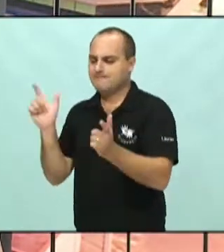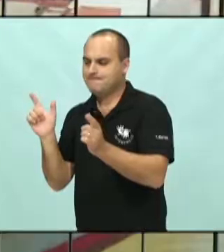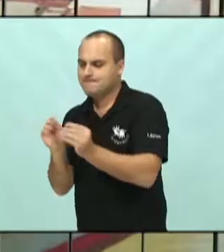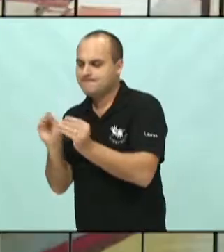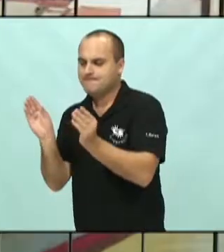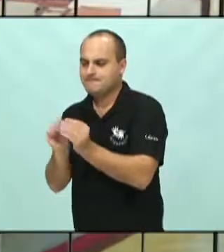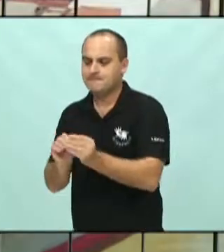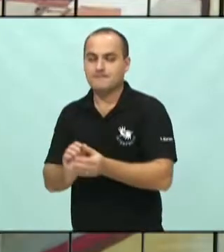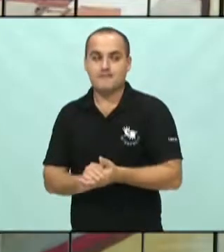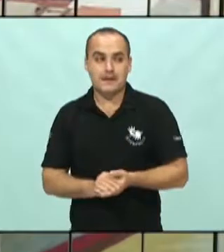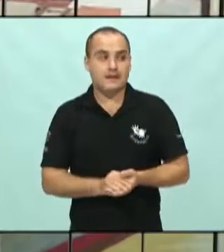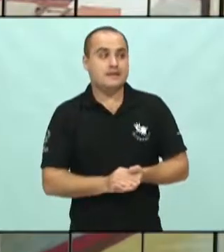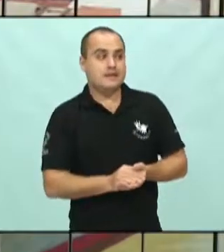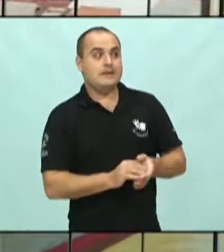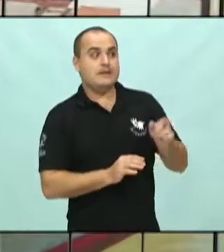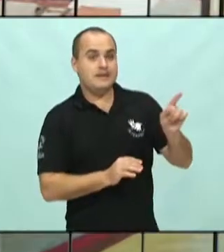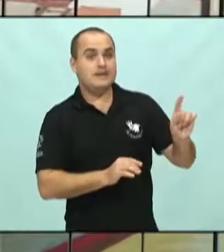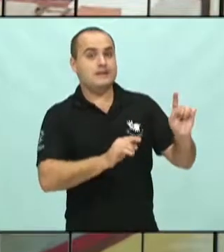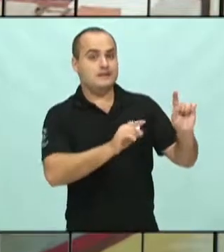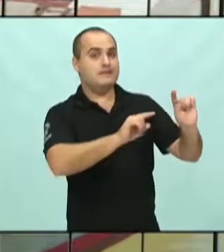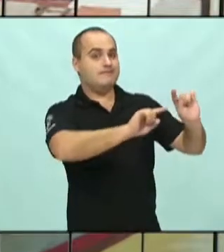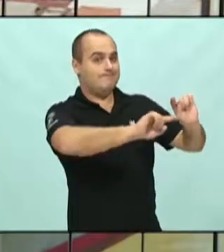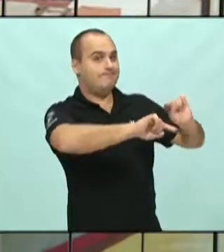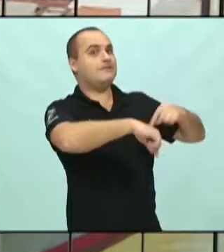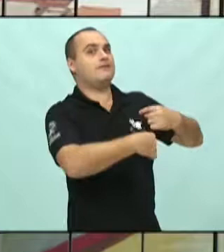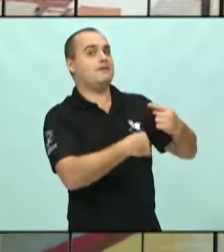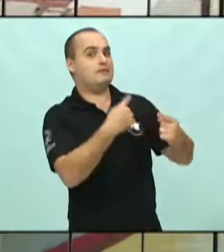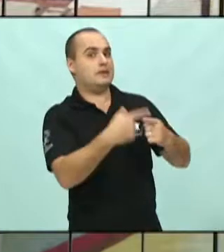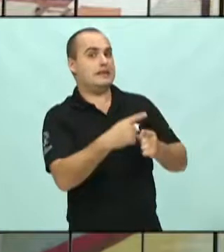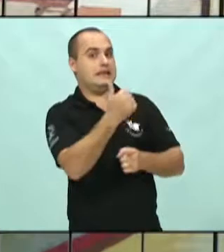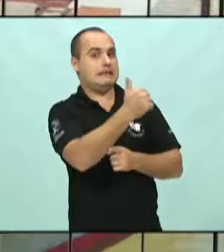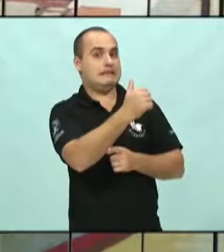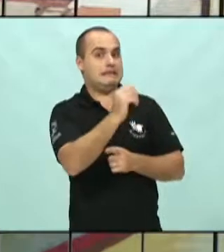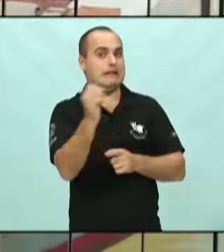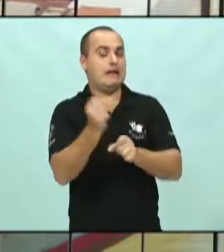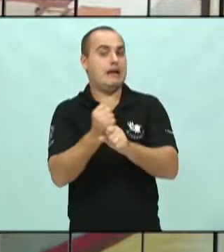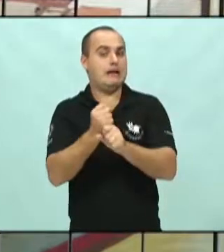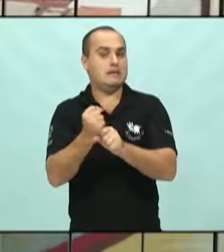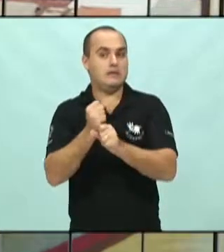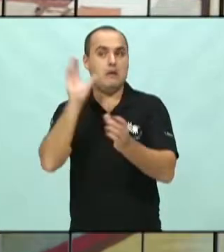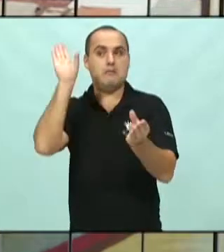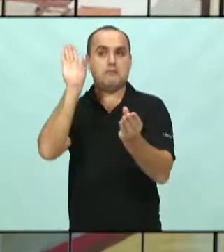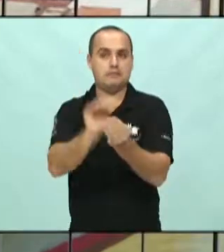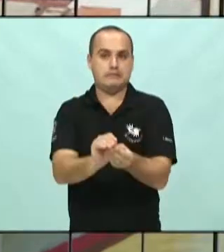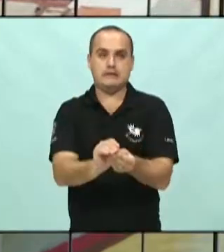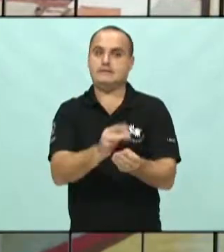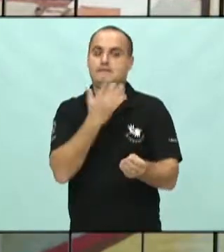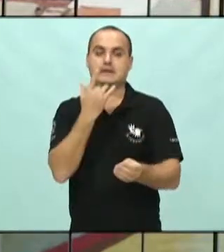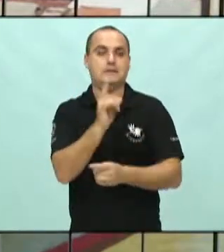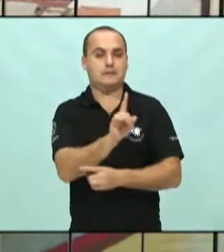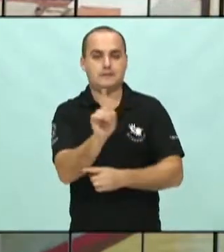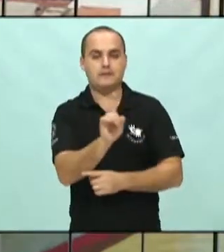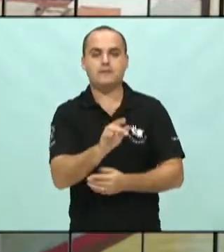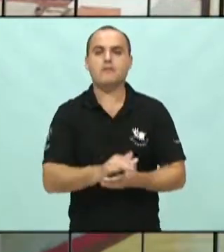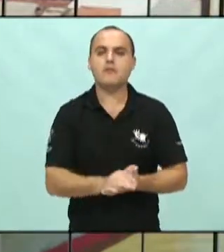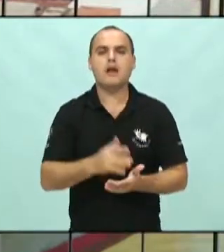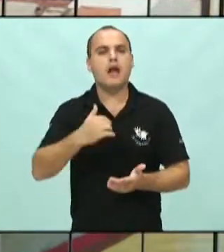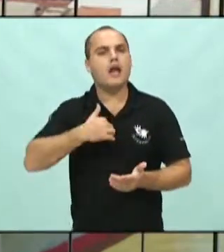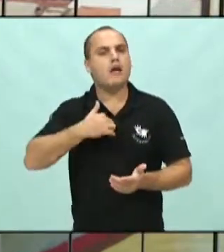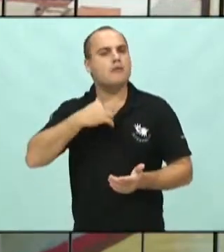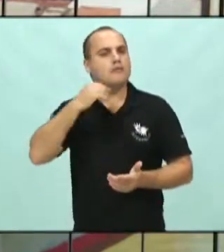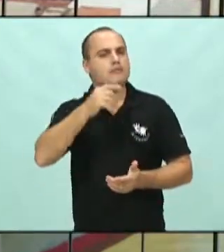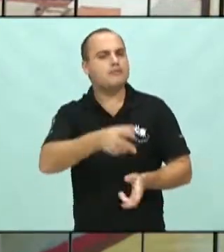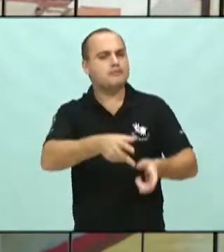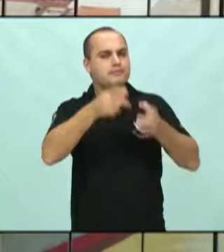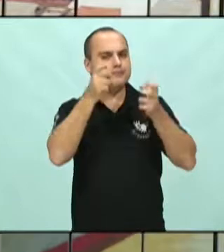Isso foi um desafio, né? Porque 100 anos resumir não é fácil, né? Então eu me preferi, assim, escolher os grandes momentos da história do clube,